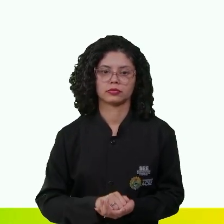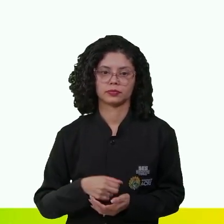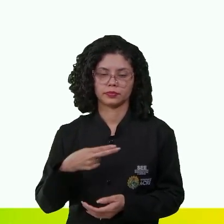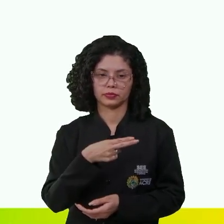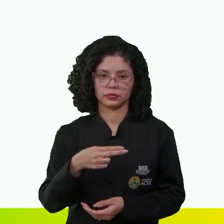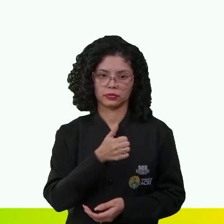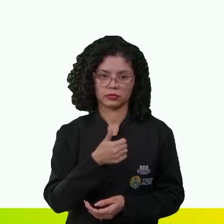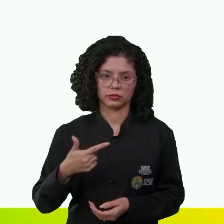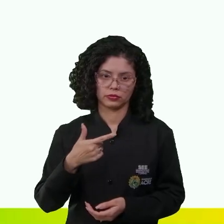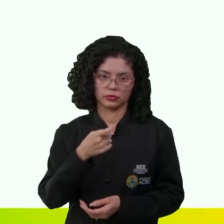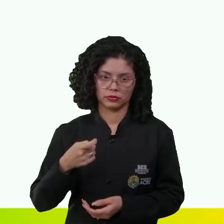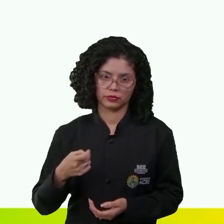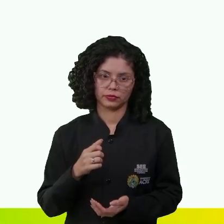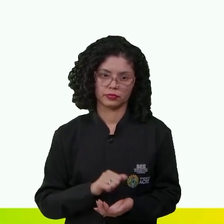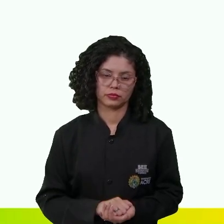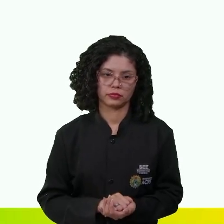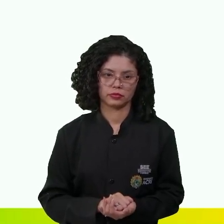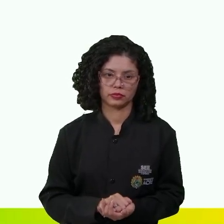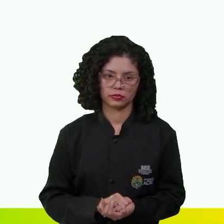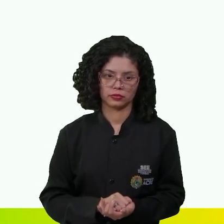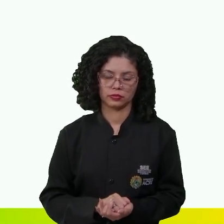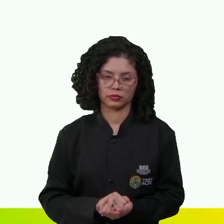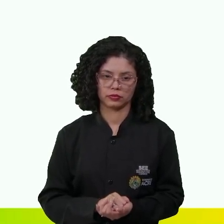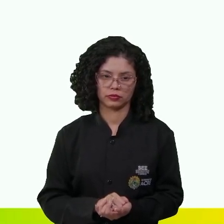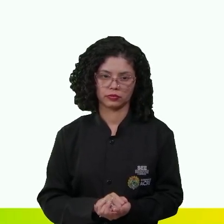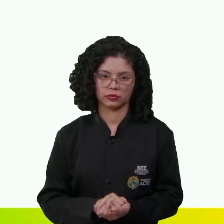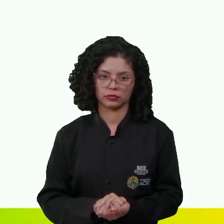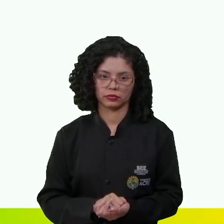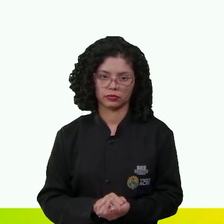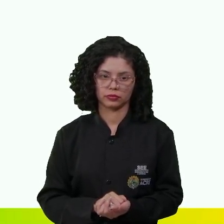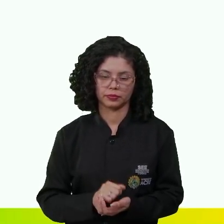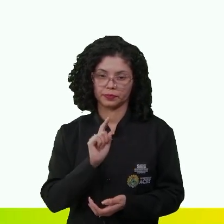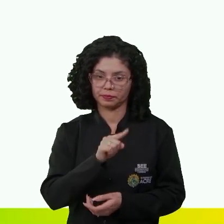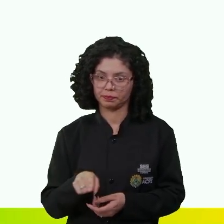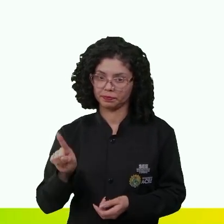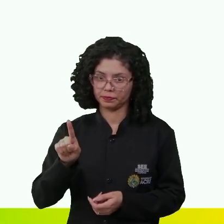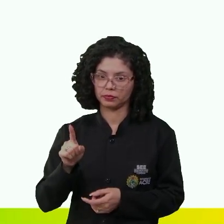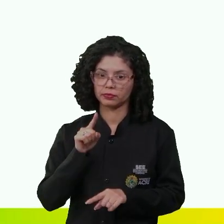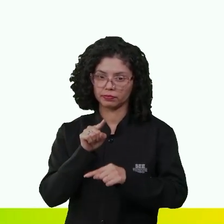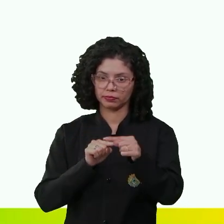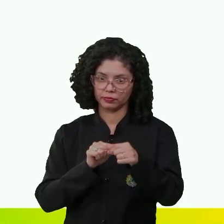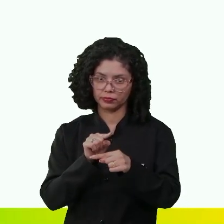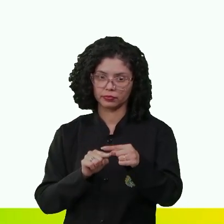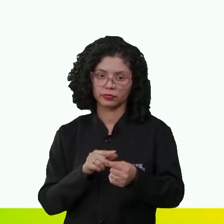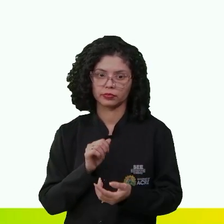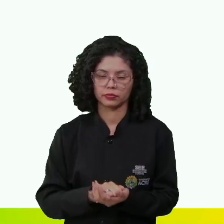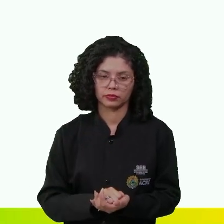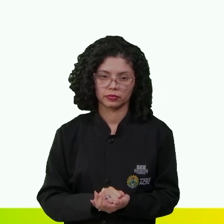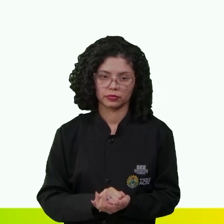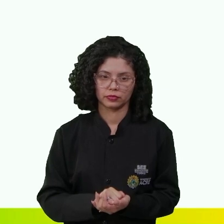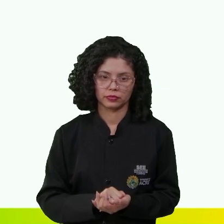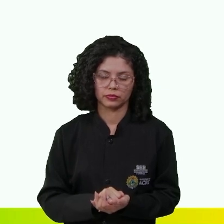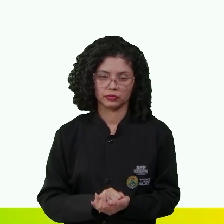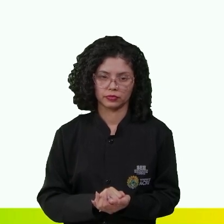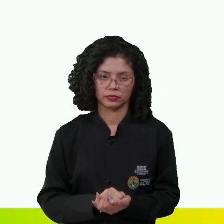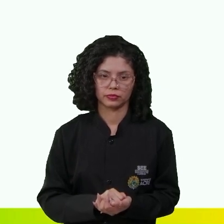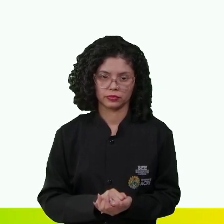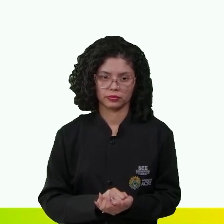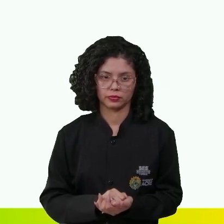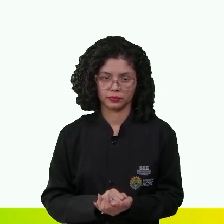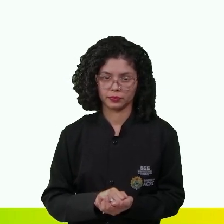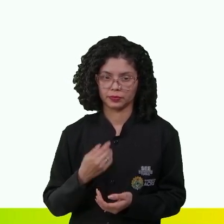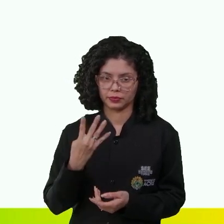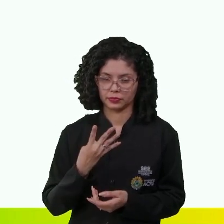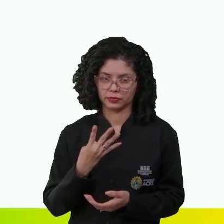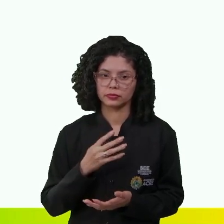igual a 12x. Esse 4 que está multiplicando, eu vou passar dividindo 12x sobre